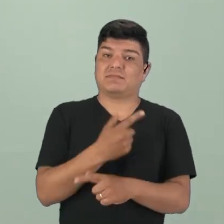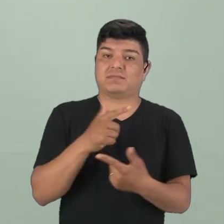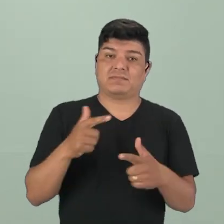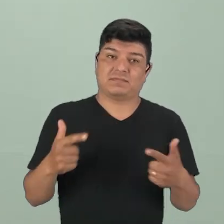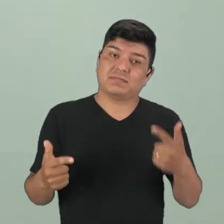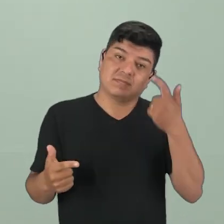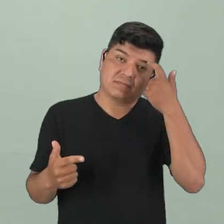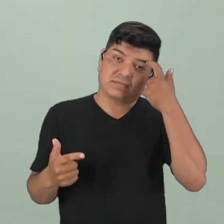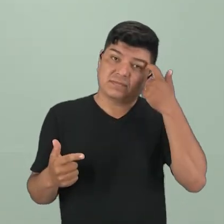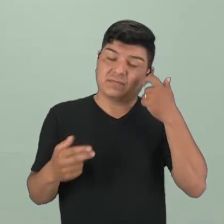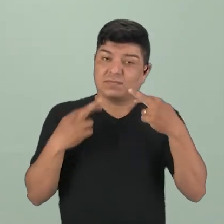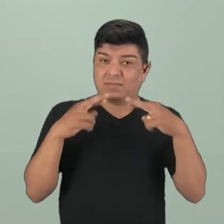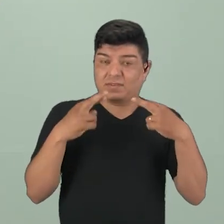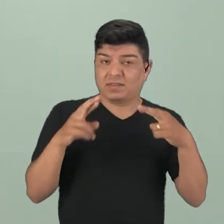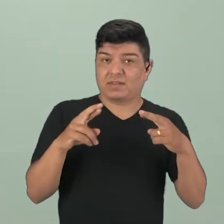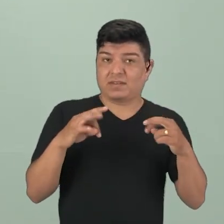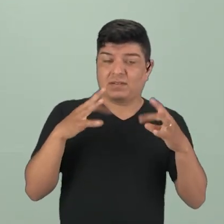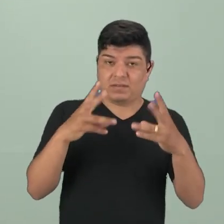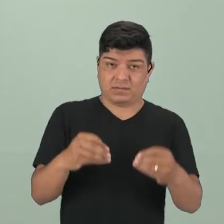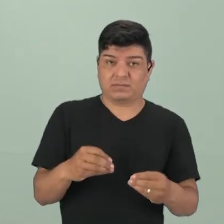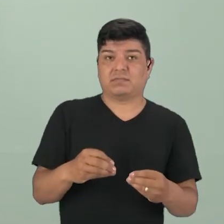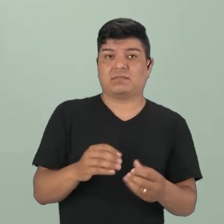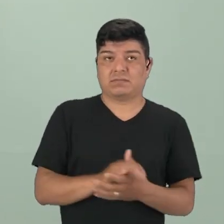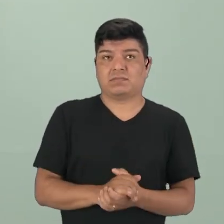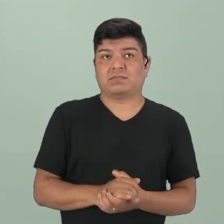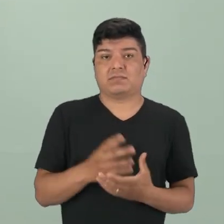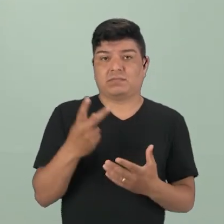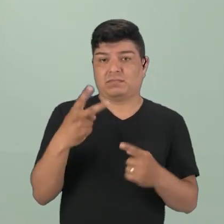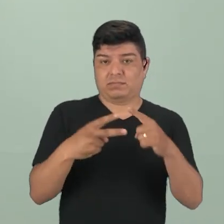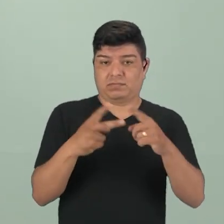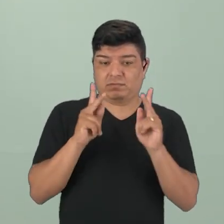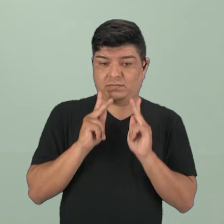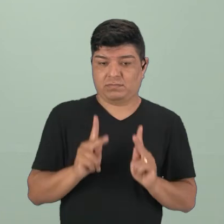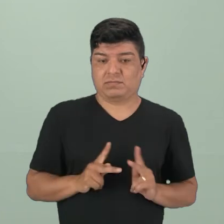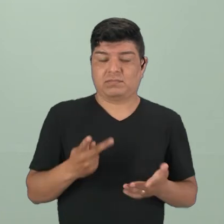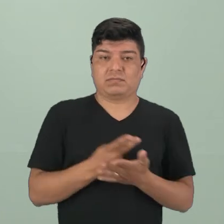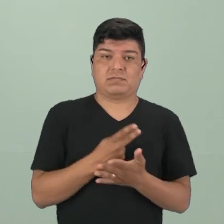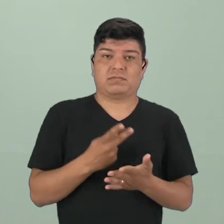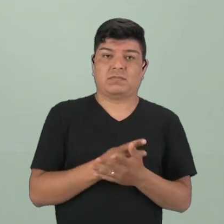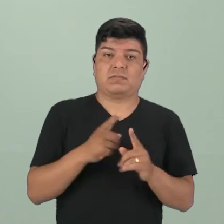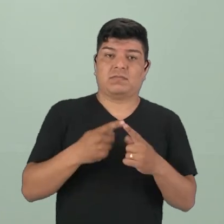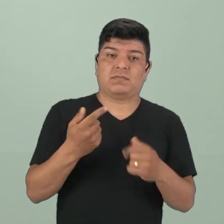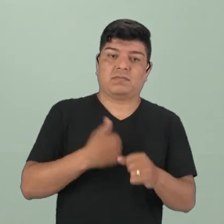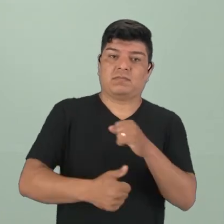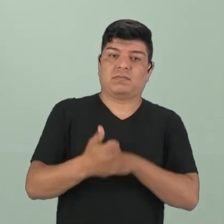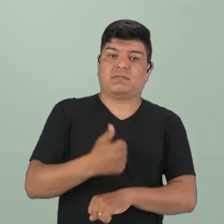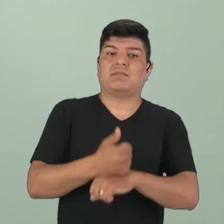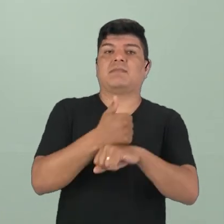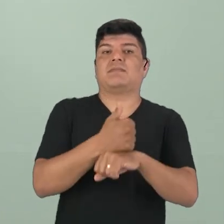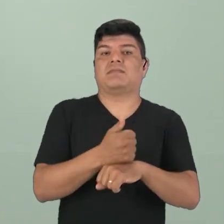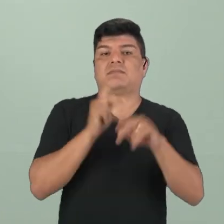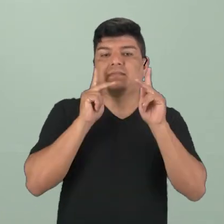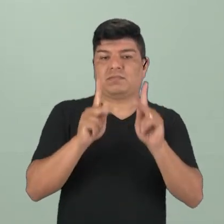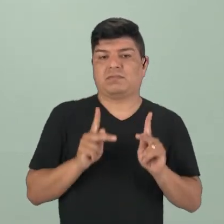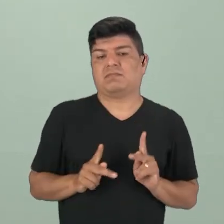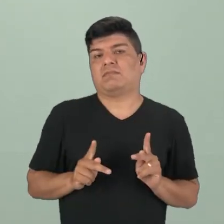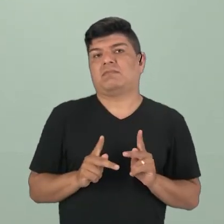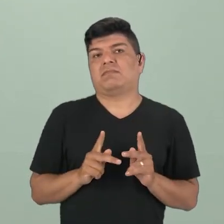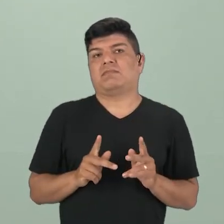nenhuma e quer criticar todas. São duas posturas erradas. Mas, de repente, você encontra um líder de uma religião que tem uma